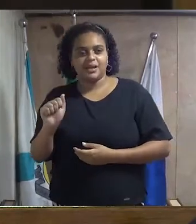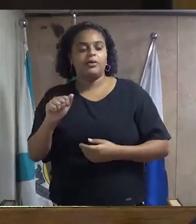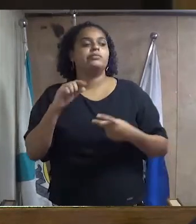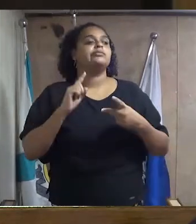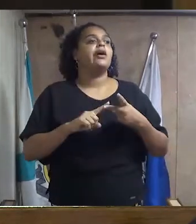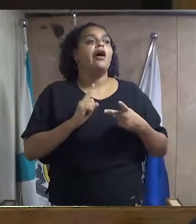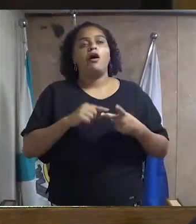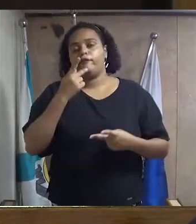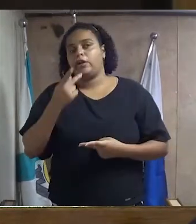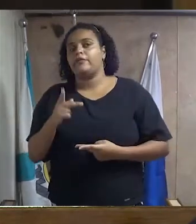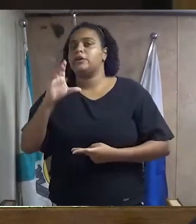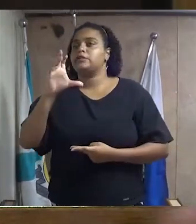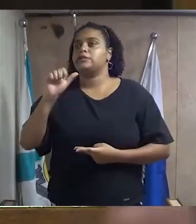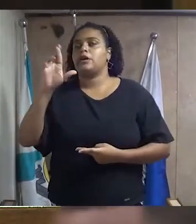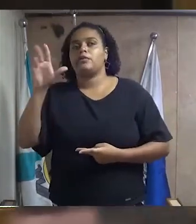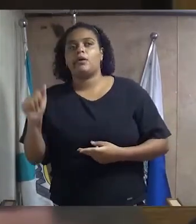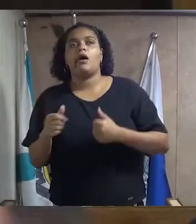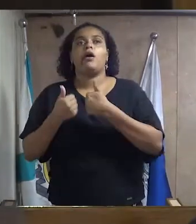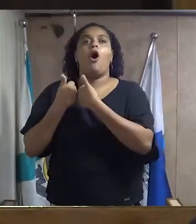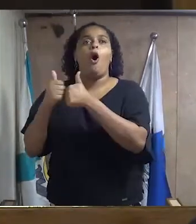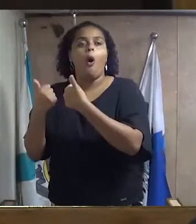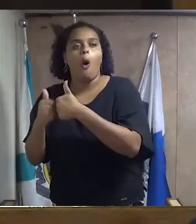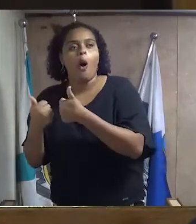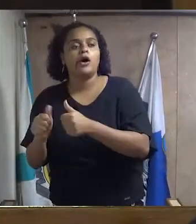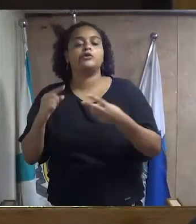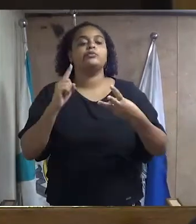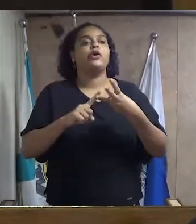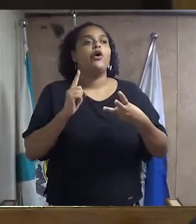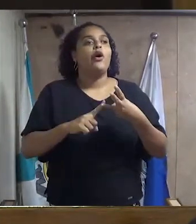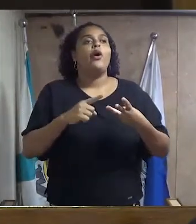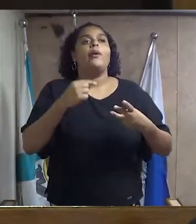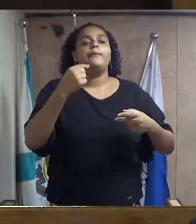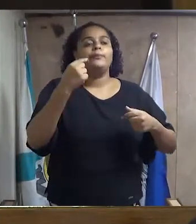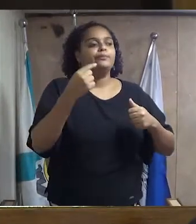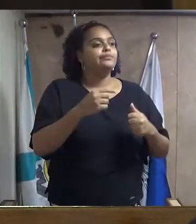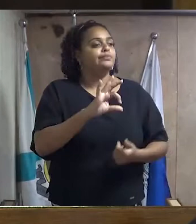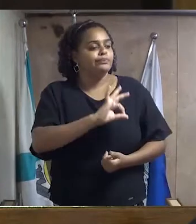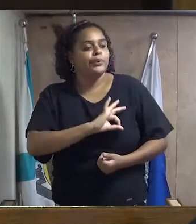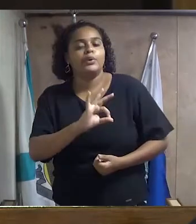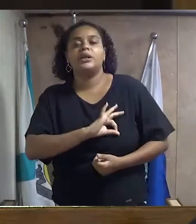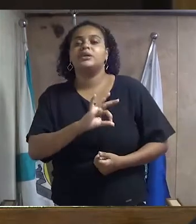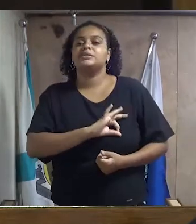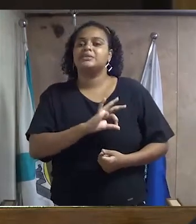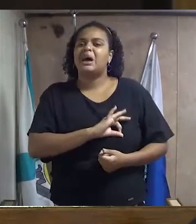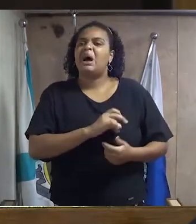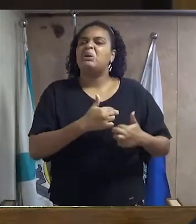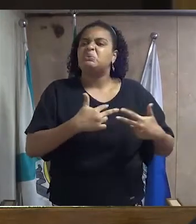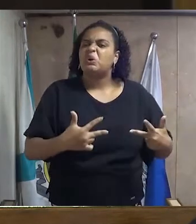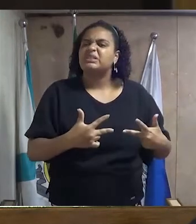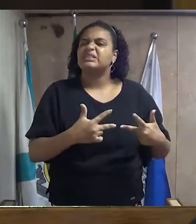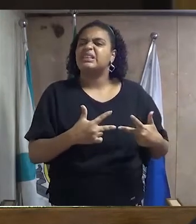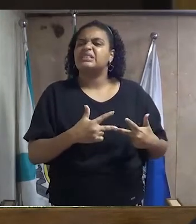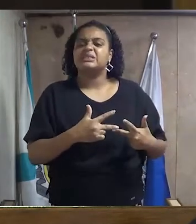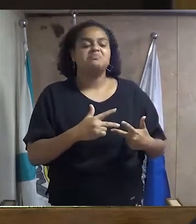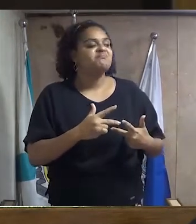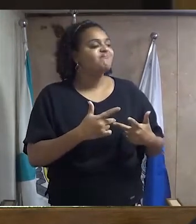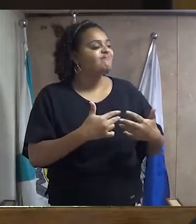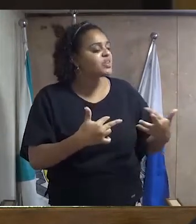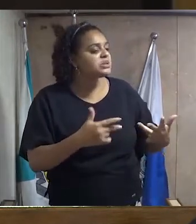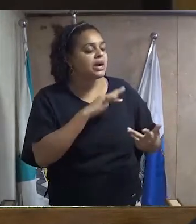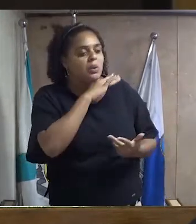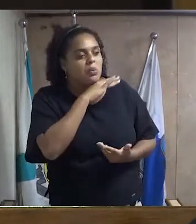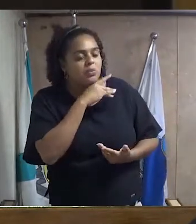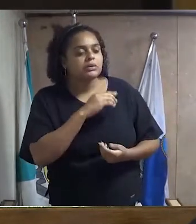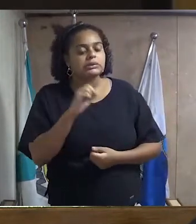SEDAI, nós falávamos do transporte público, do policiamento e de todas as mazelas da sociedade aqui. E eu, o